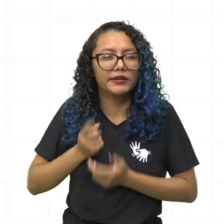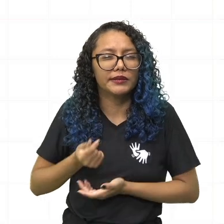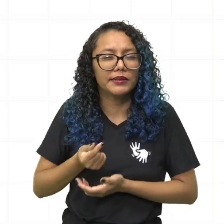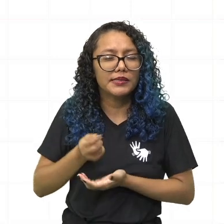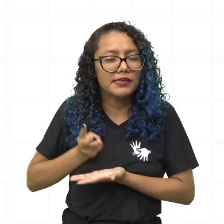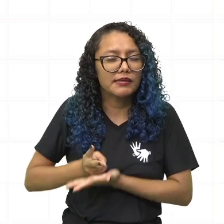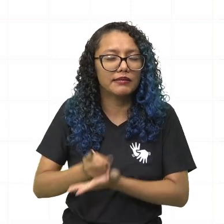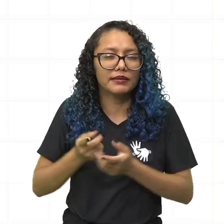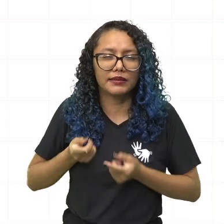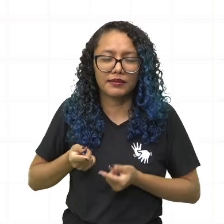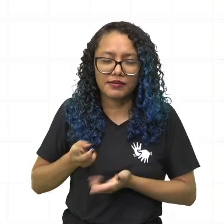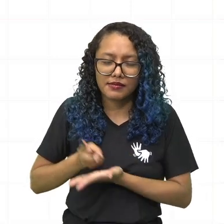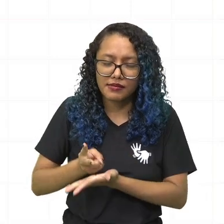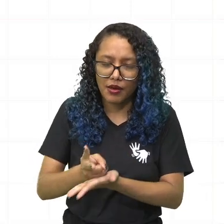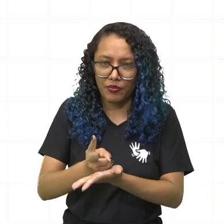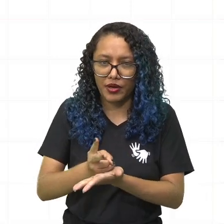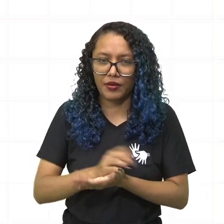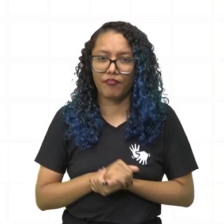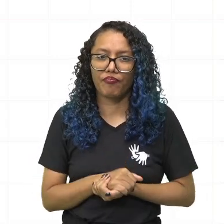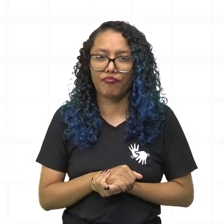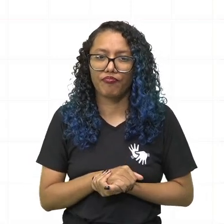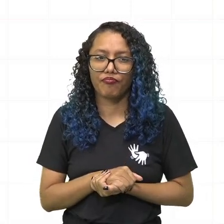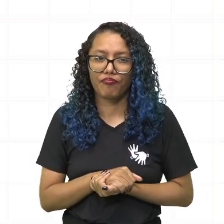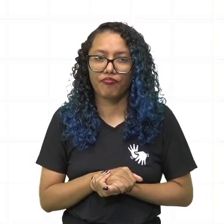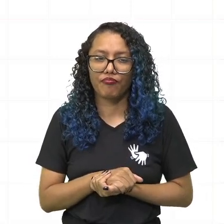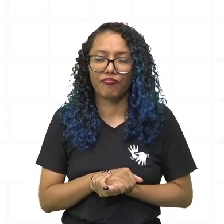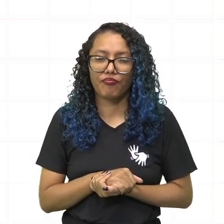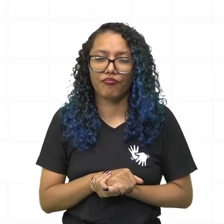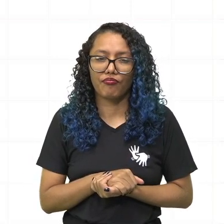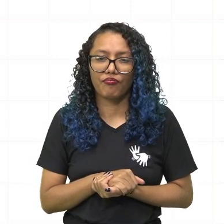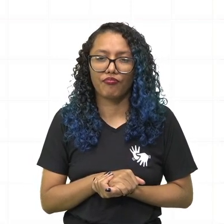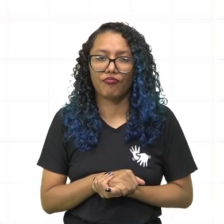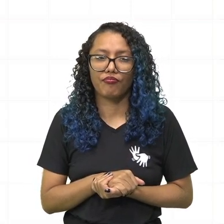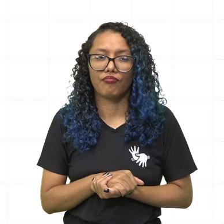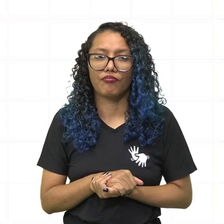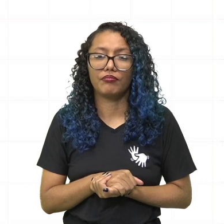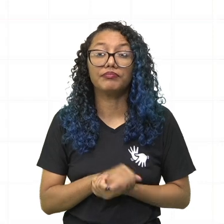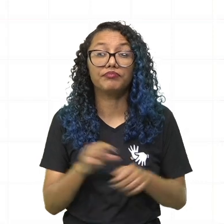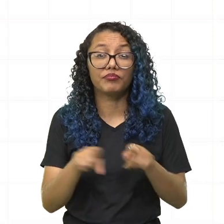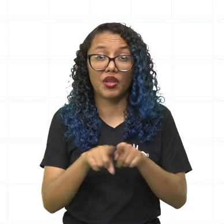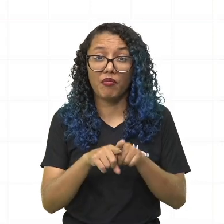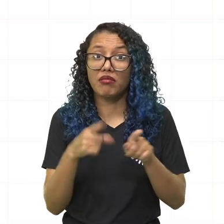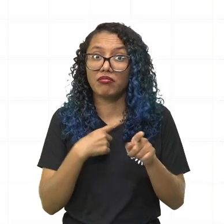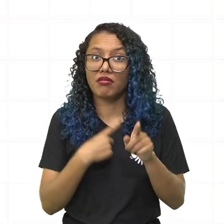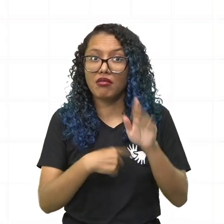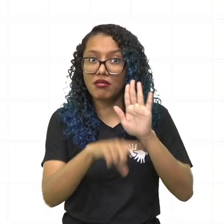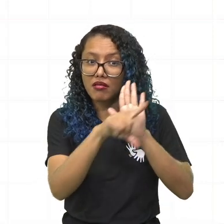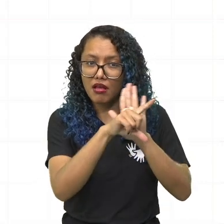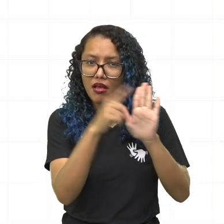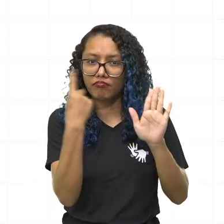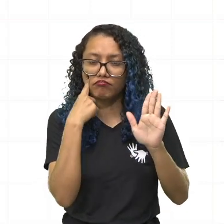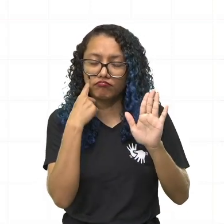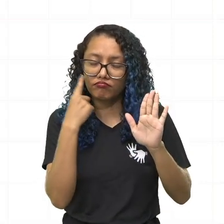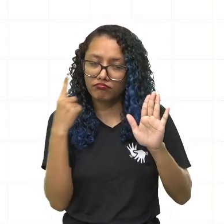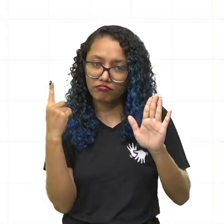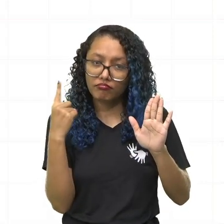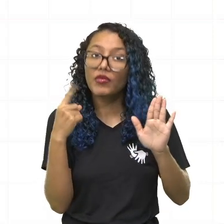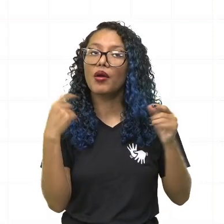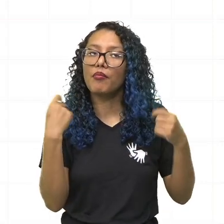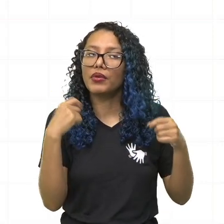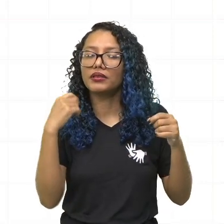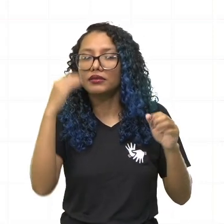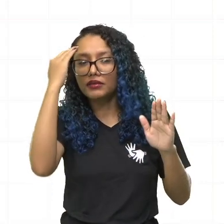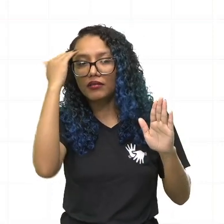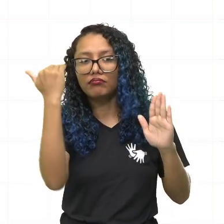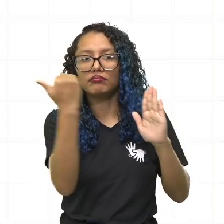mexer, né? Na próxima tela tem até ali uma informação de leis, né? Na próxima tela a gente vai ver ali, né, que tem que atender